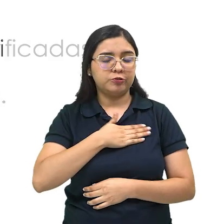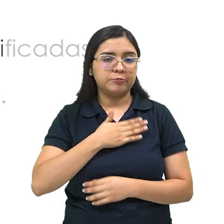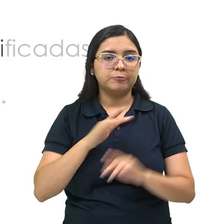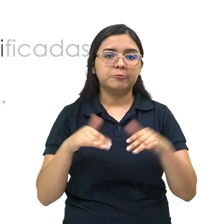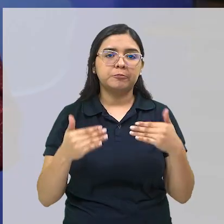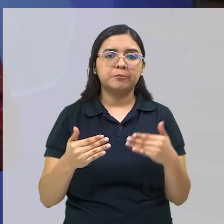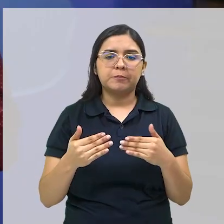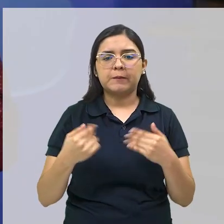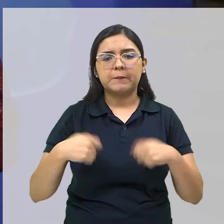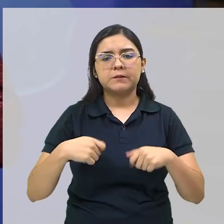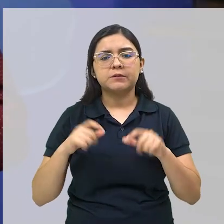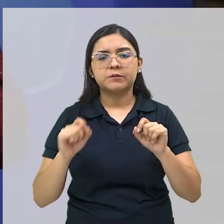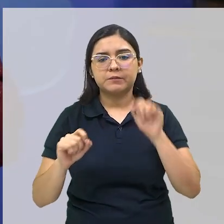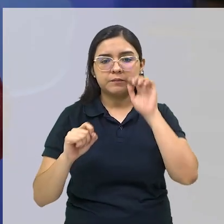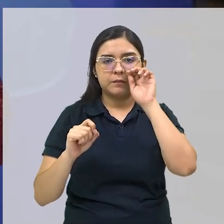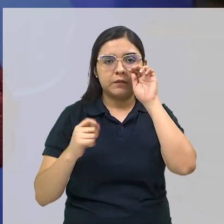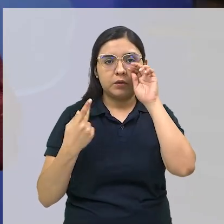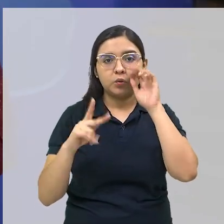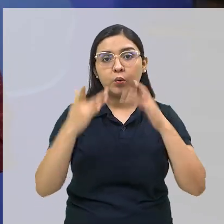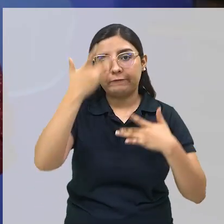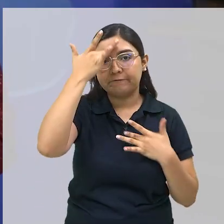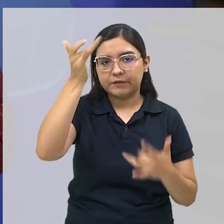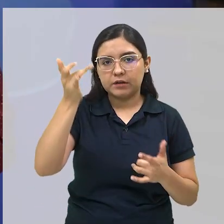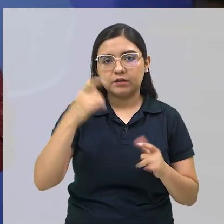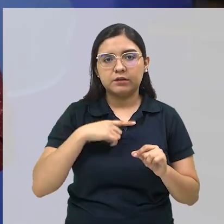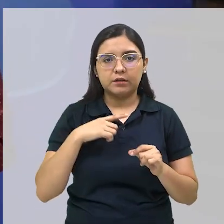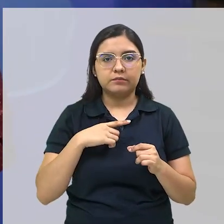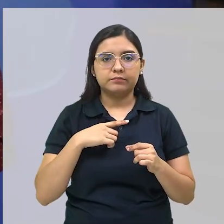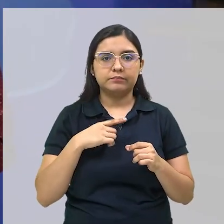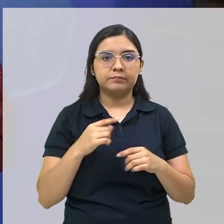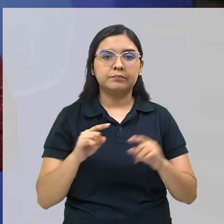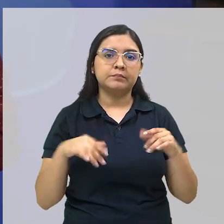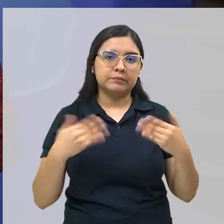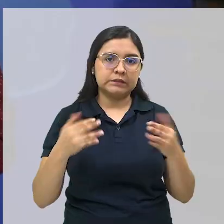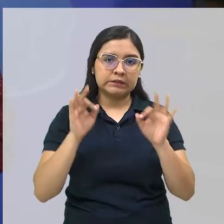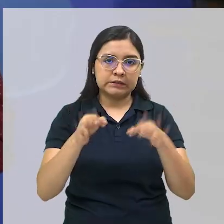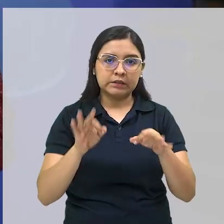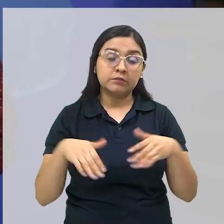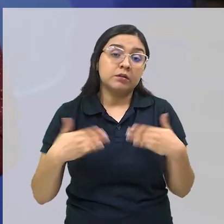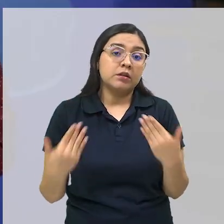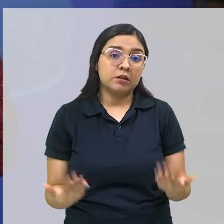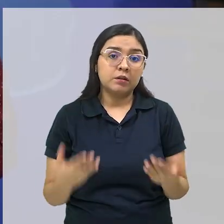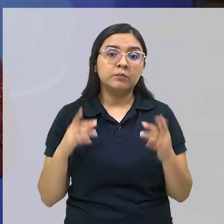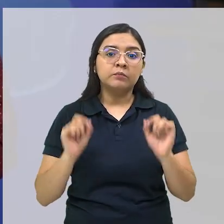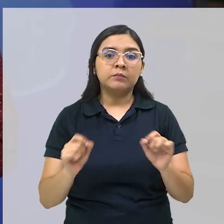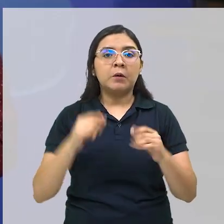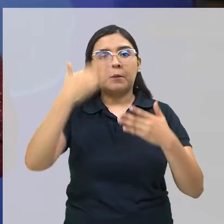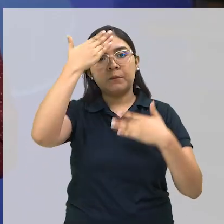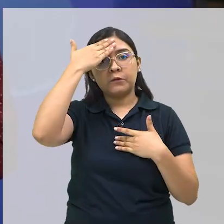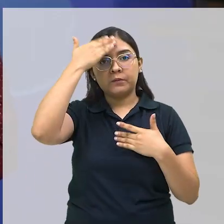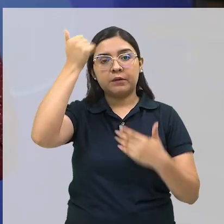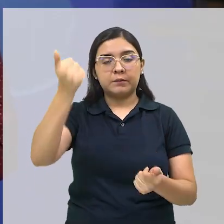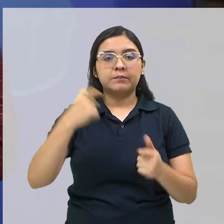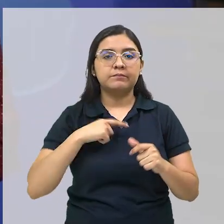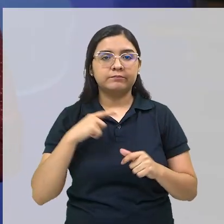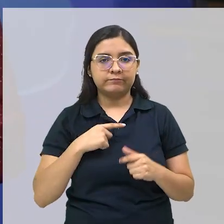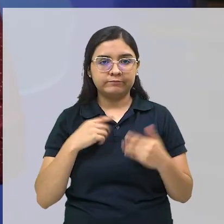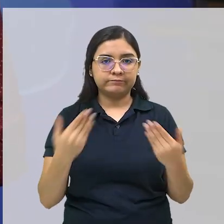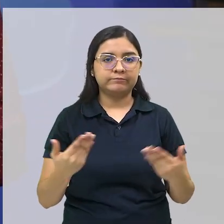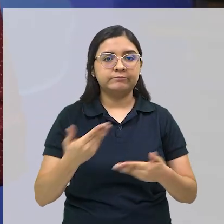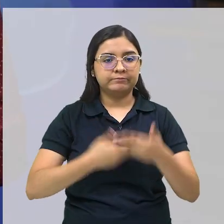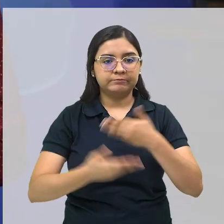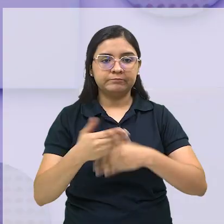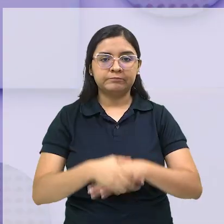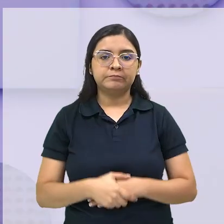Não necessariamente pode ser o que a tua fé está te dizendo, tá bom, gente? Então, muito obrigado, foi um prazer estar com vocês.